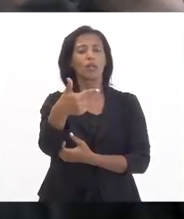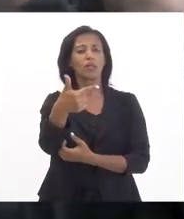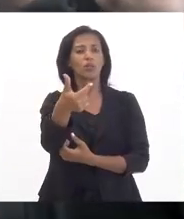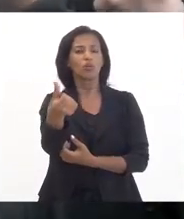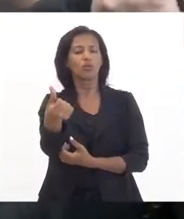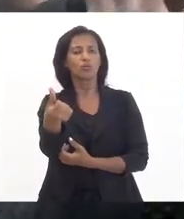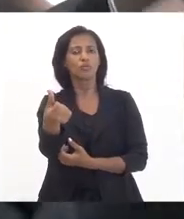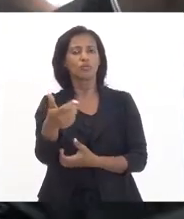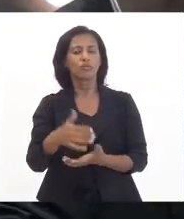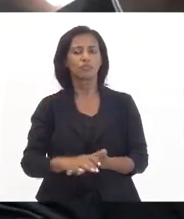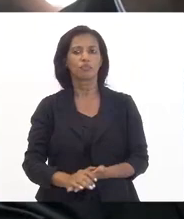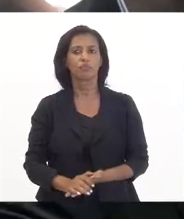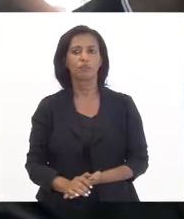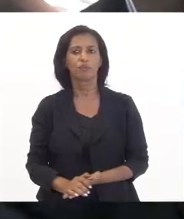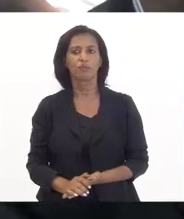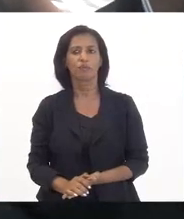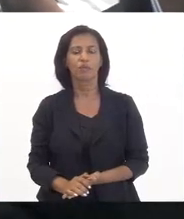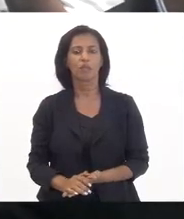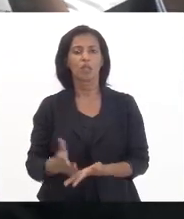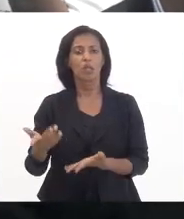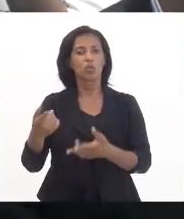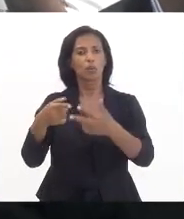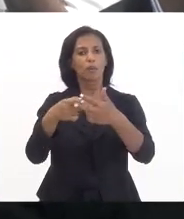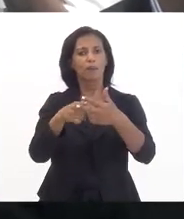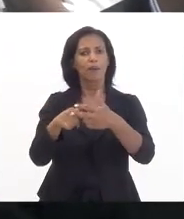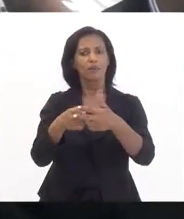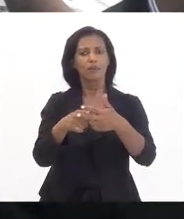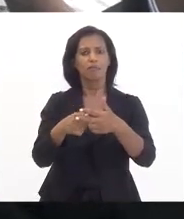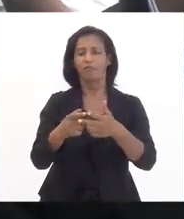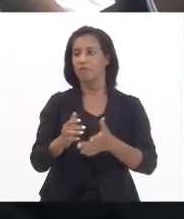4221. Se deu manutenção.